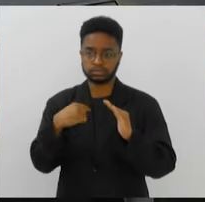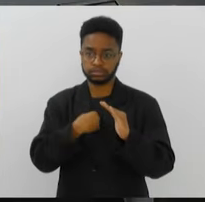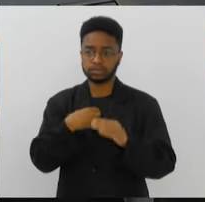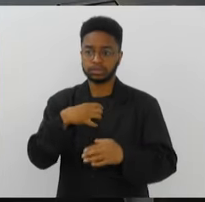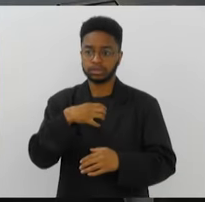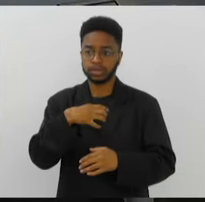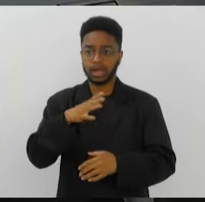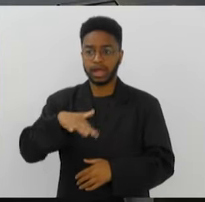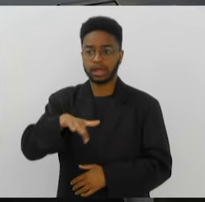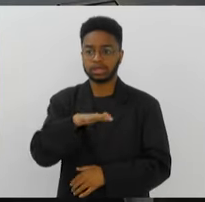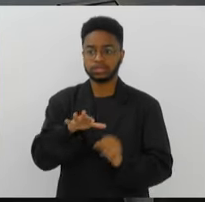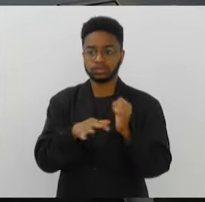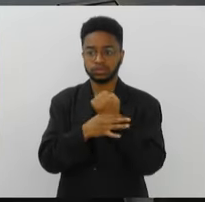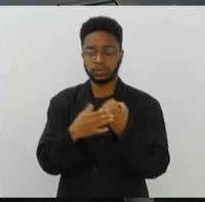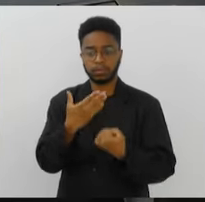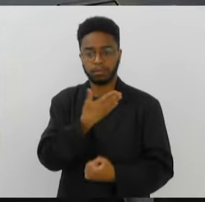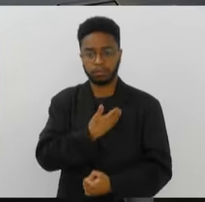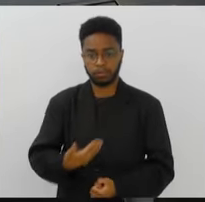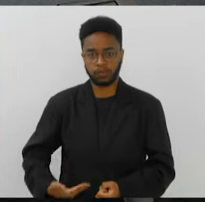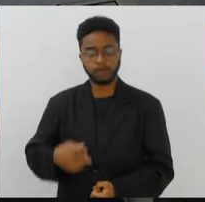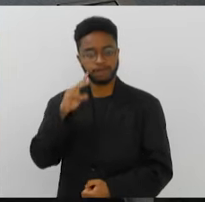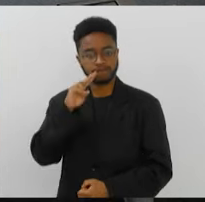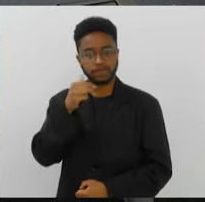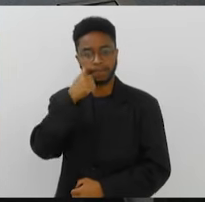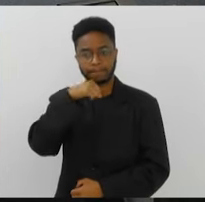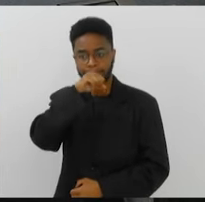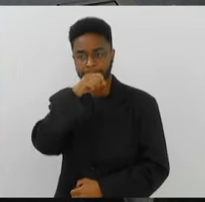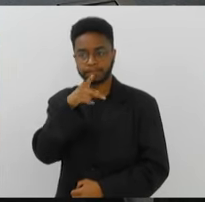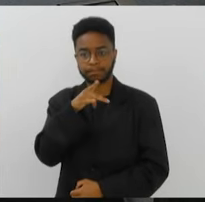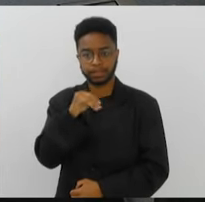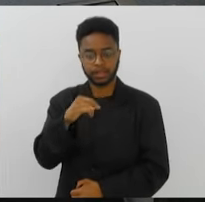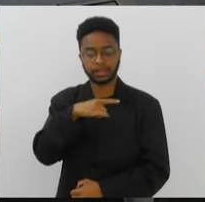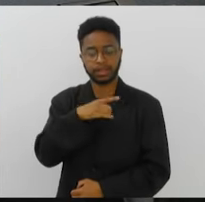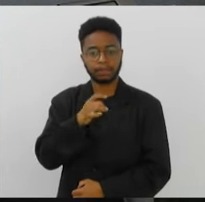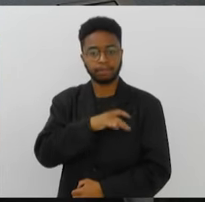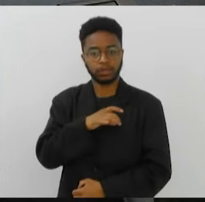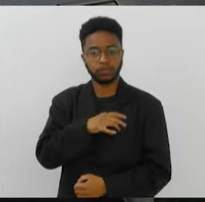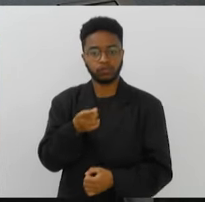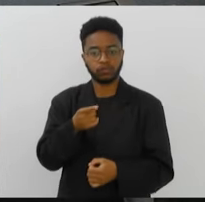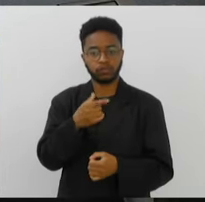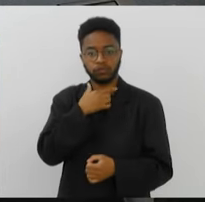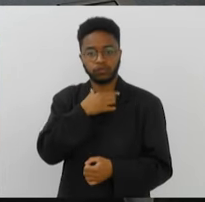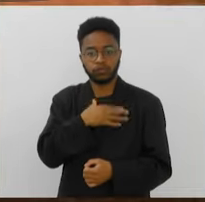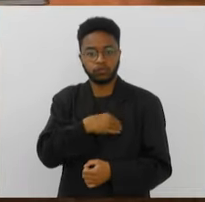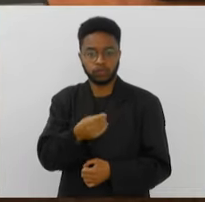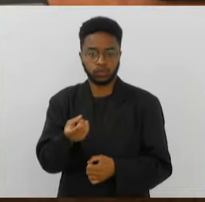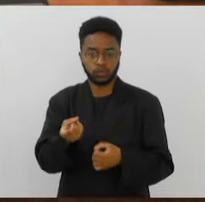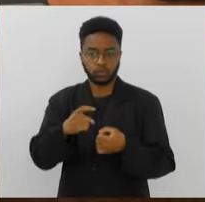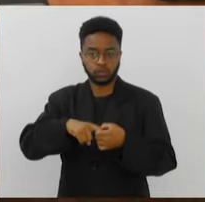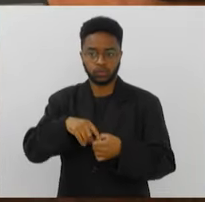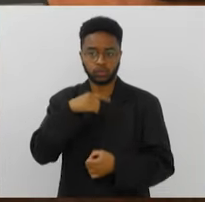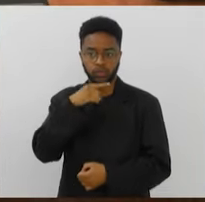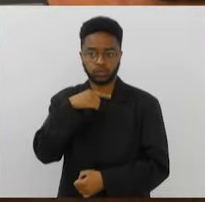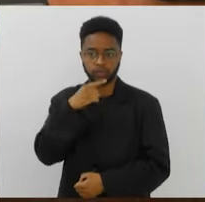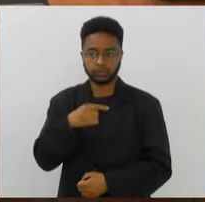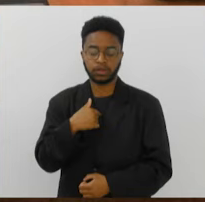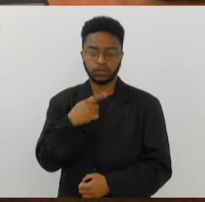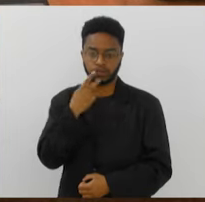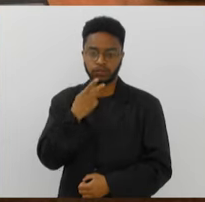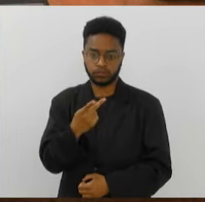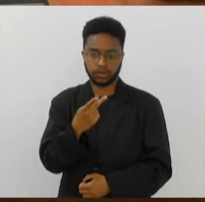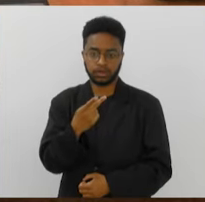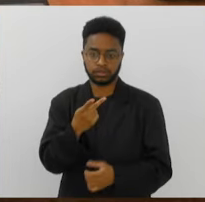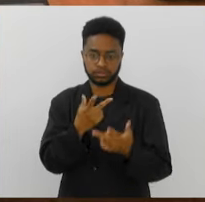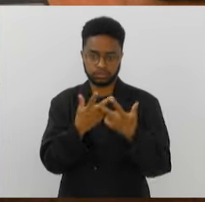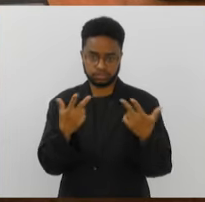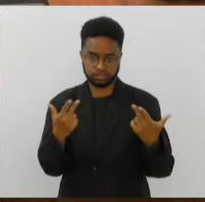segurança pública, você vê mãe e pai que fica com medo de o filho não voltar para casa. Deputado Pobel, eu vou falar uma coisa para Vossa